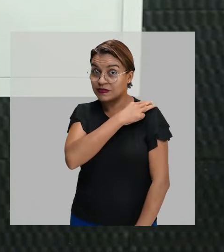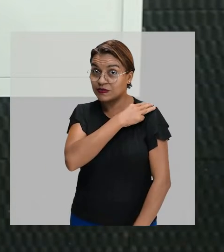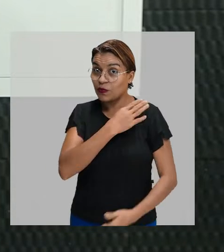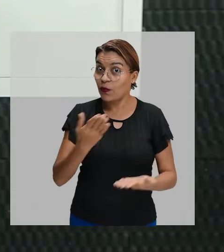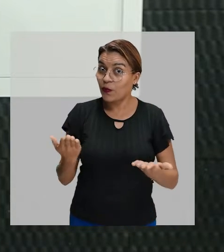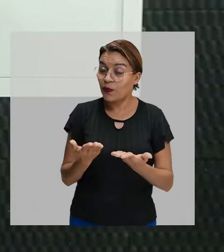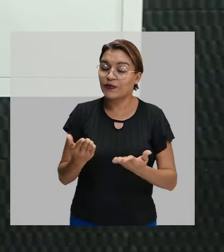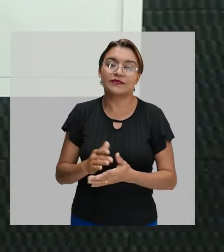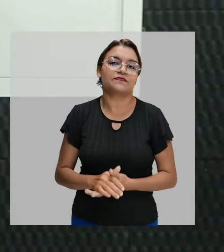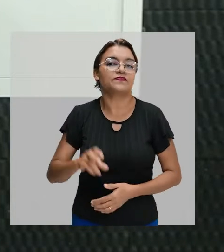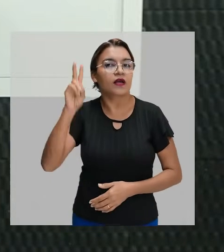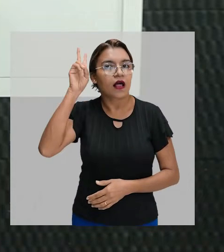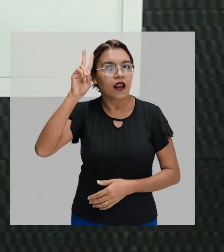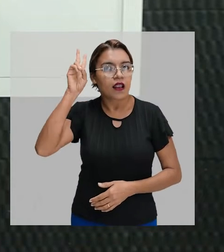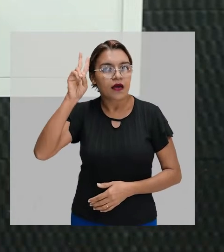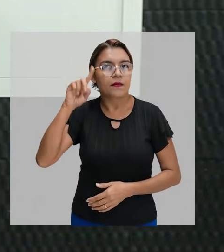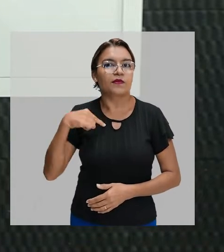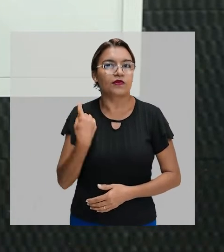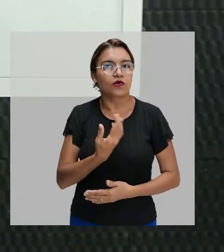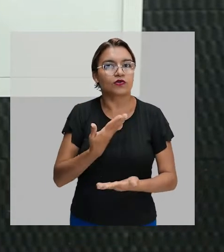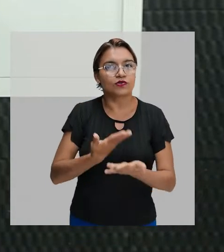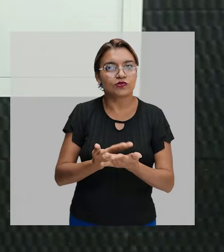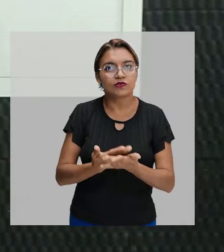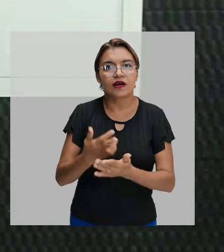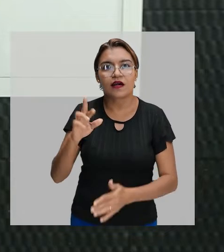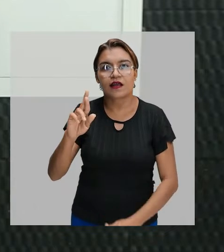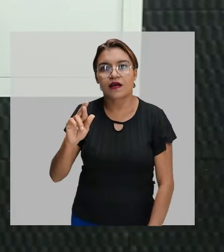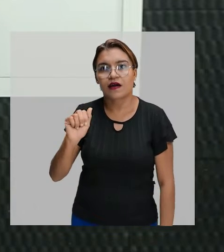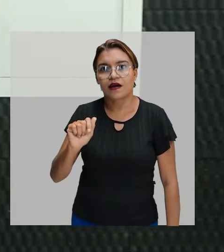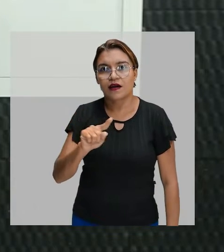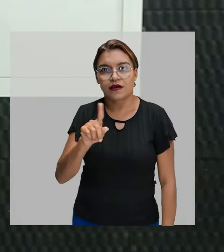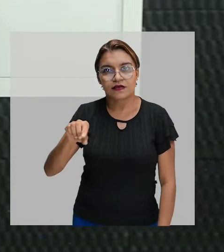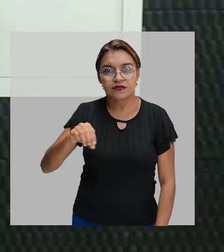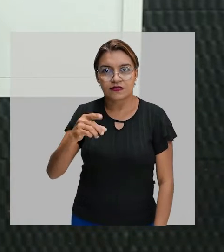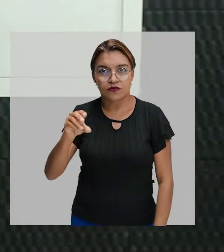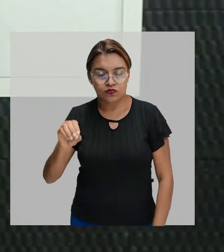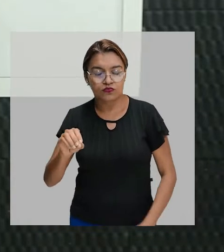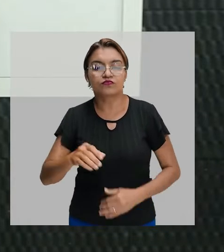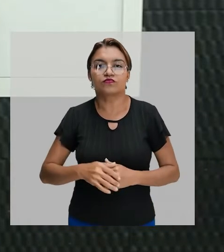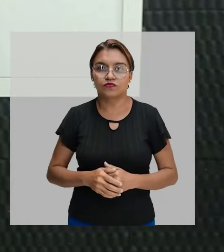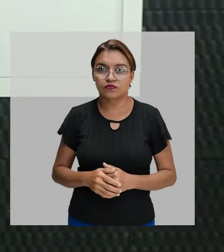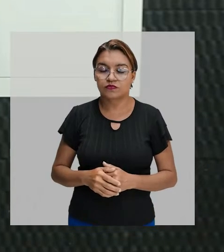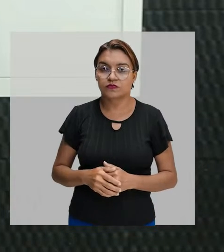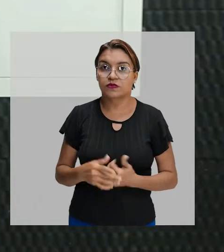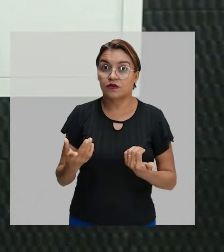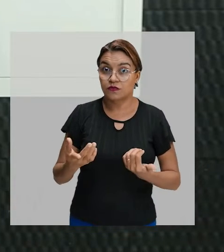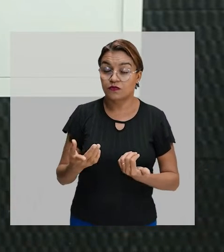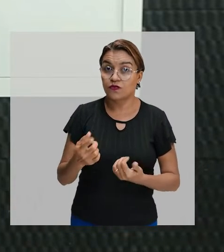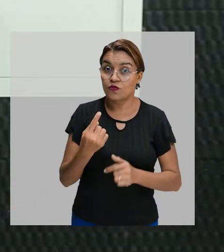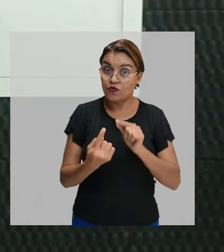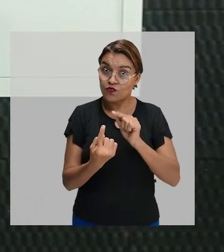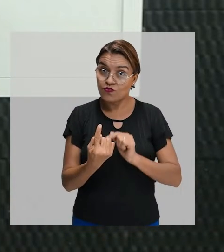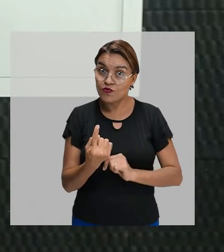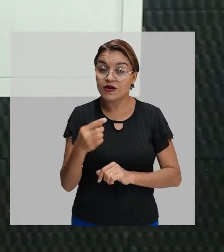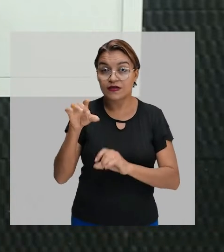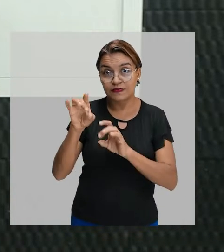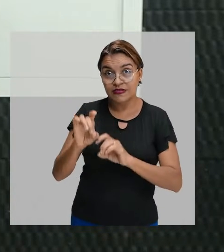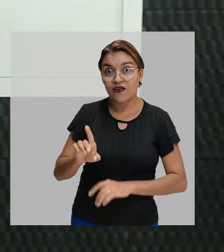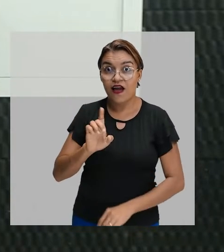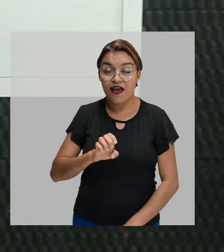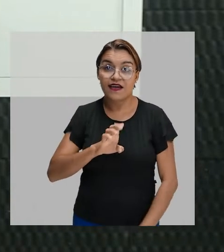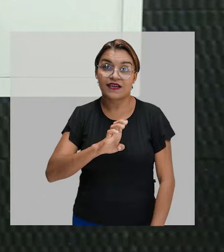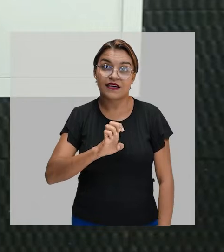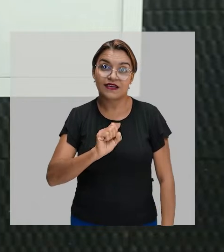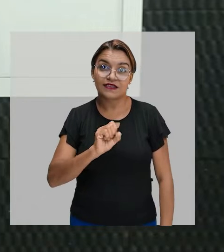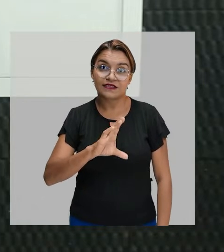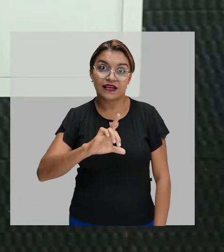galera Nemo que está fazendo o estudo das razões né e uma das razões especiais sem está vindo aqui é escala